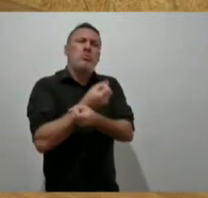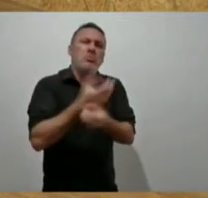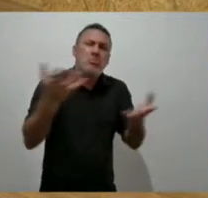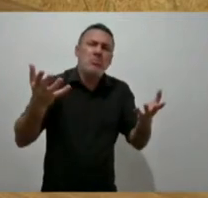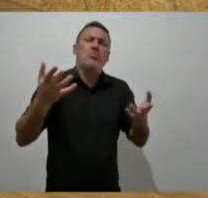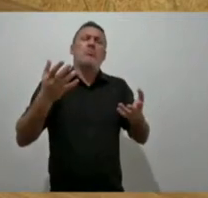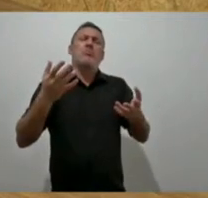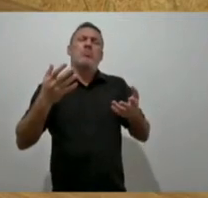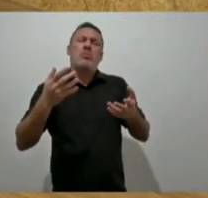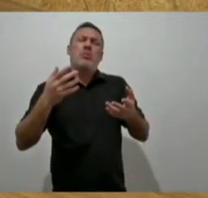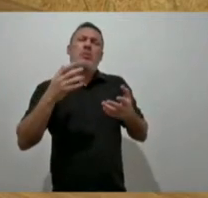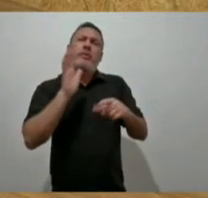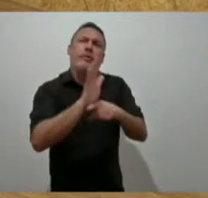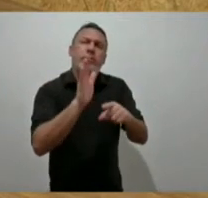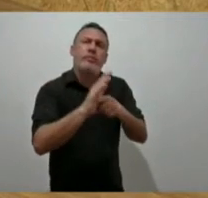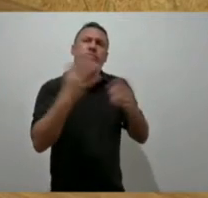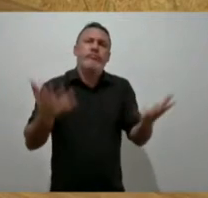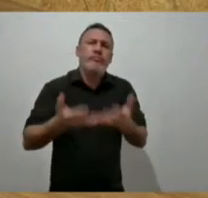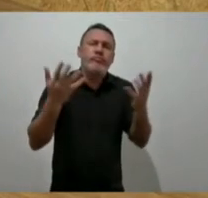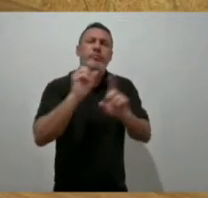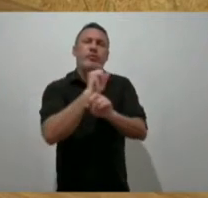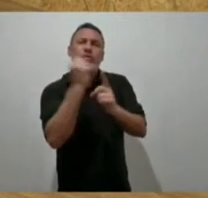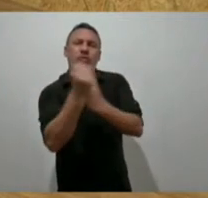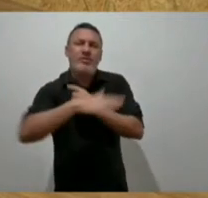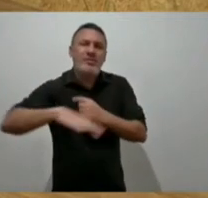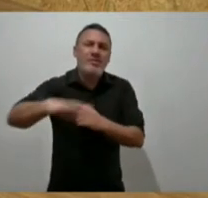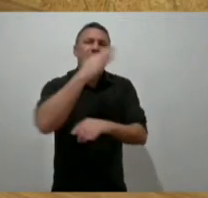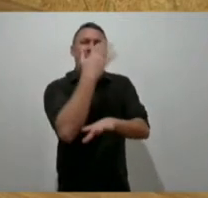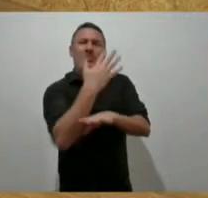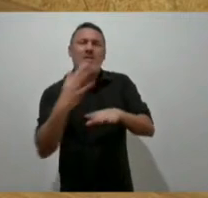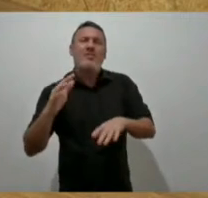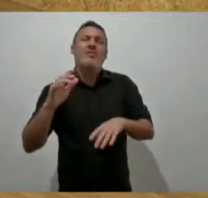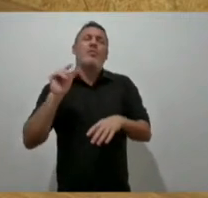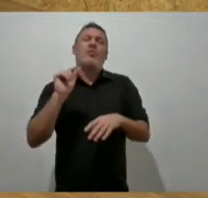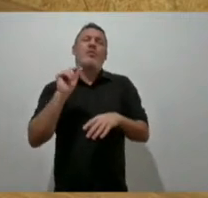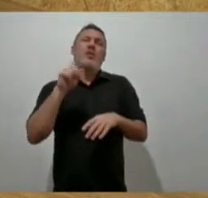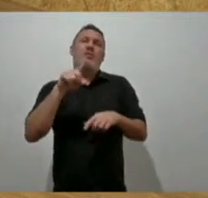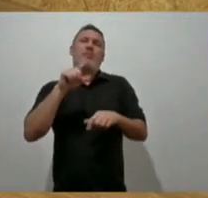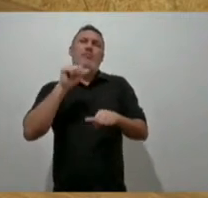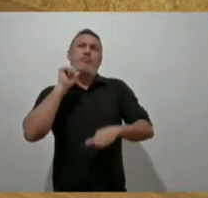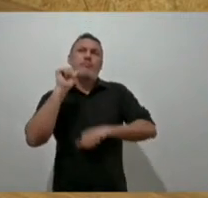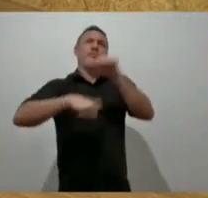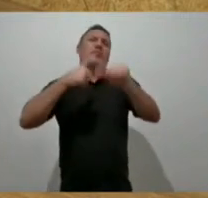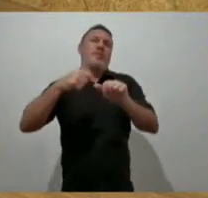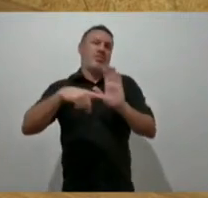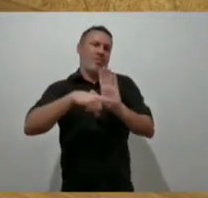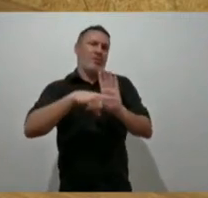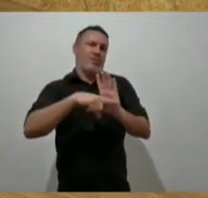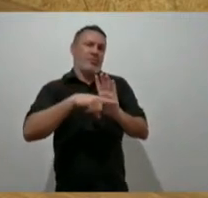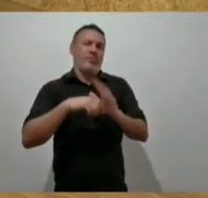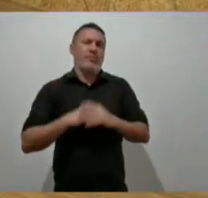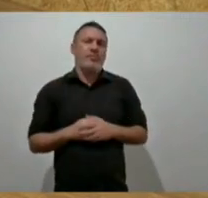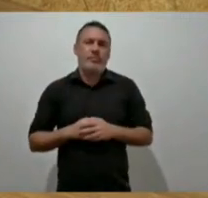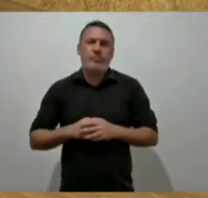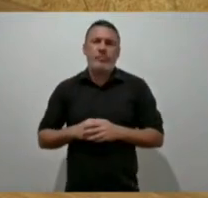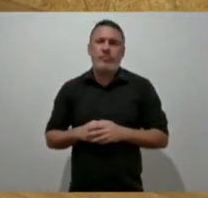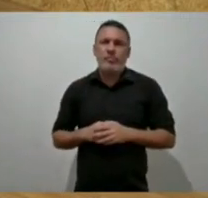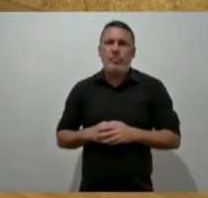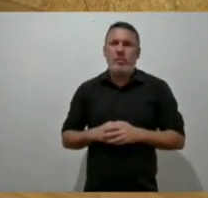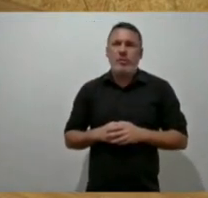ou à sociedade para reverter esse quadro. Eu acho que as empresas, claro, que vão ter que